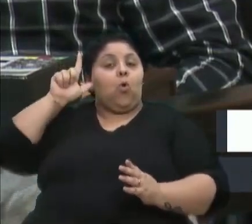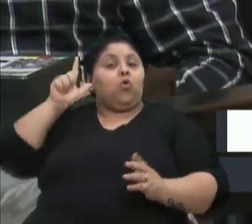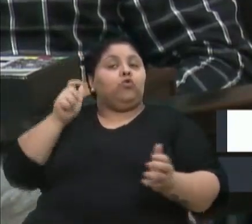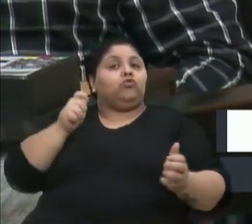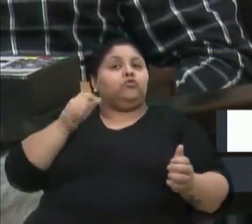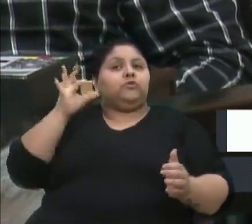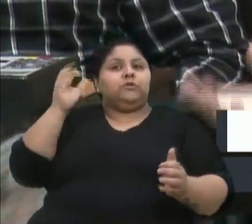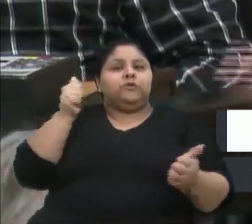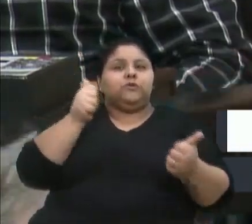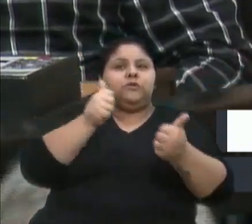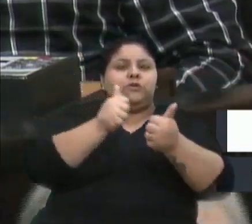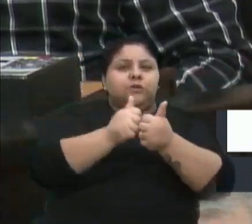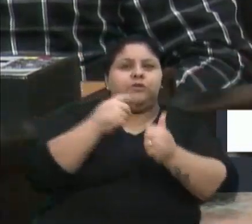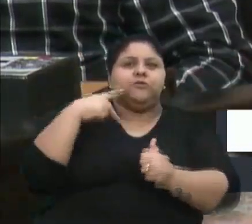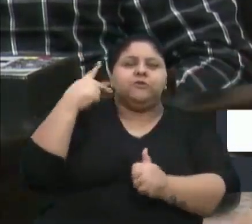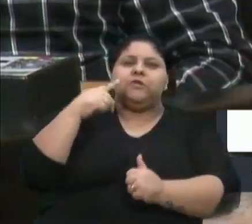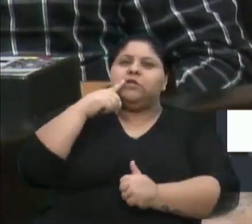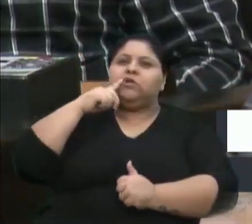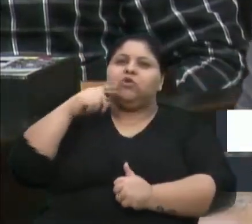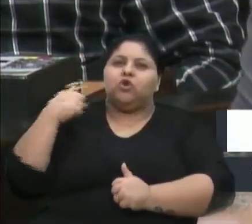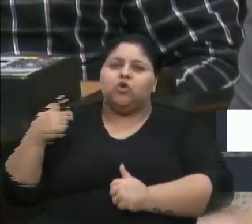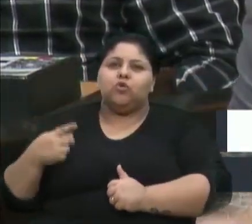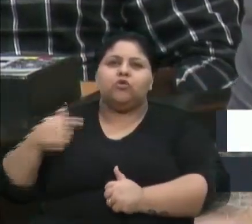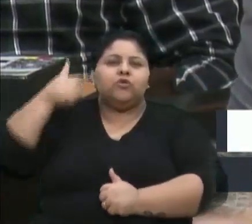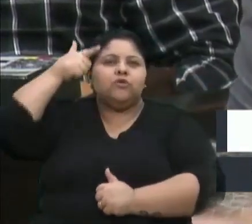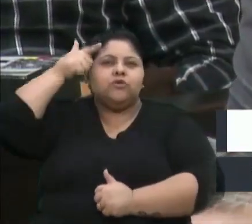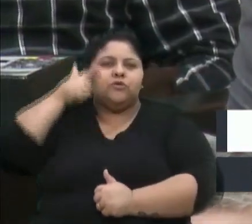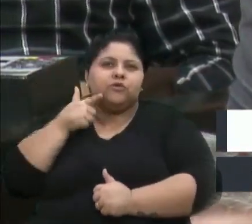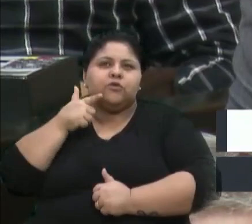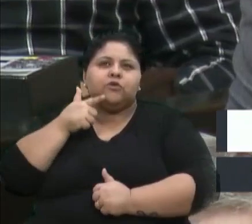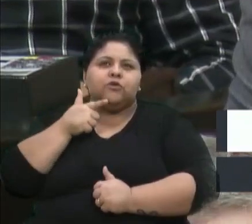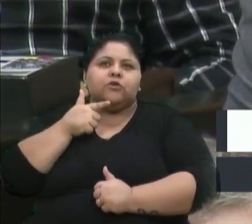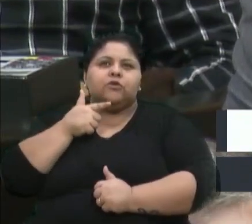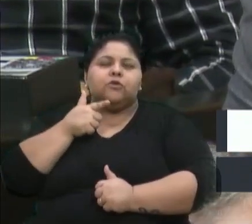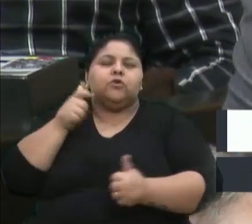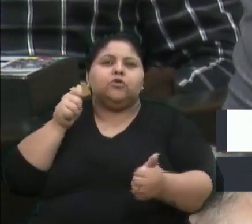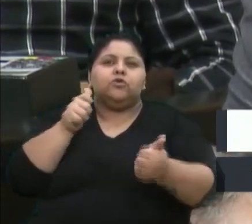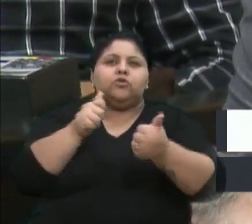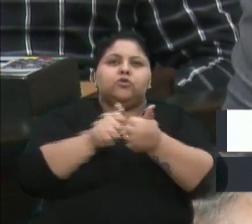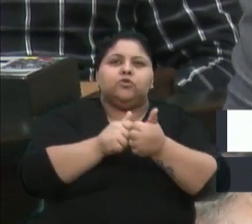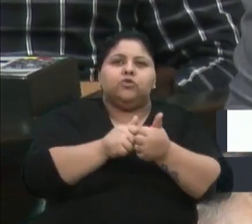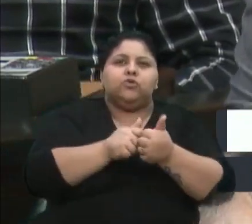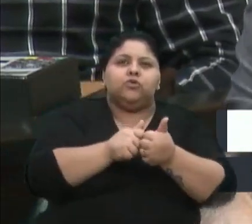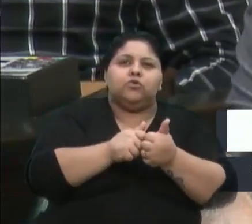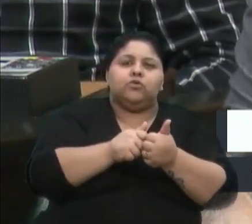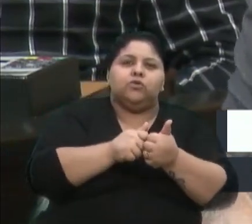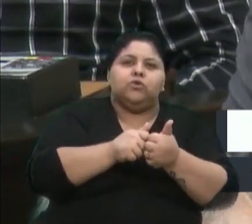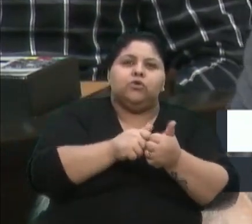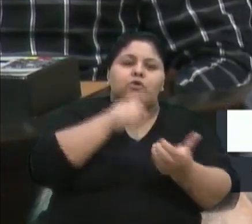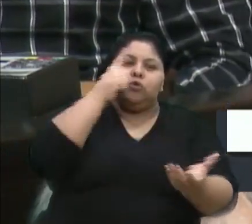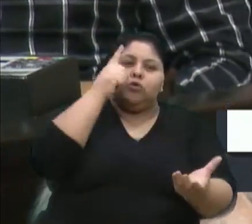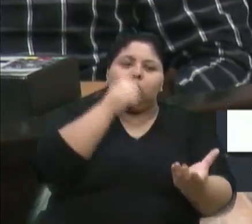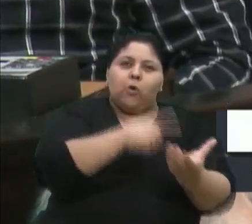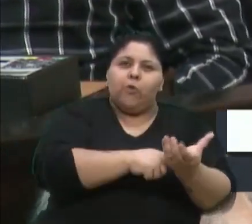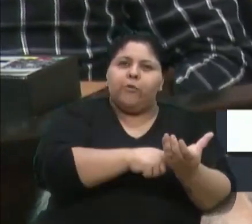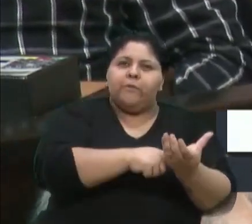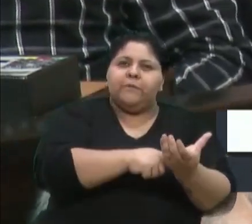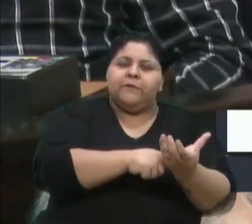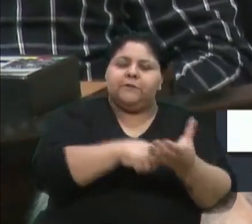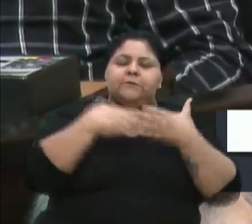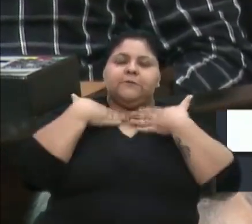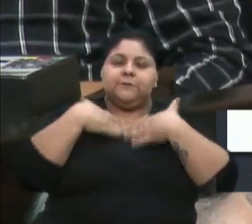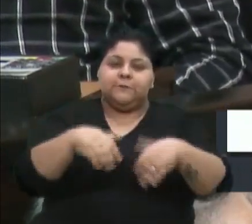mais o vereador Lucas numa agenda na Secretaria de Educação diante de uma demanda de uma